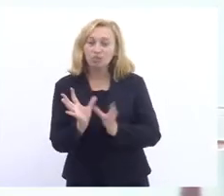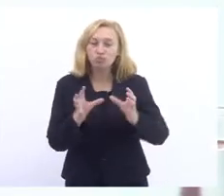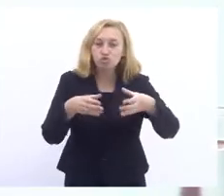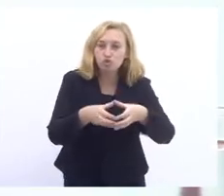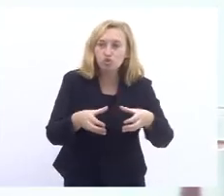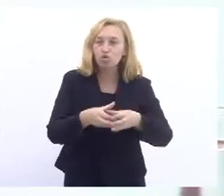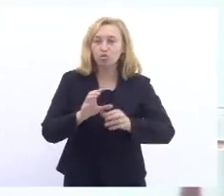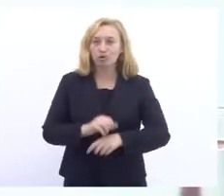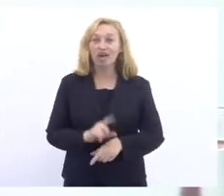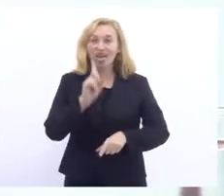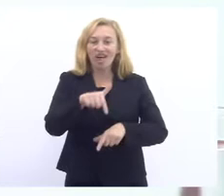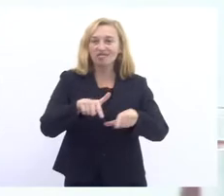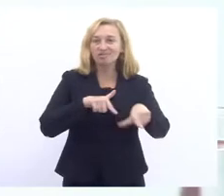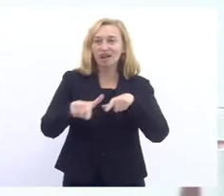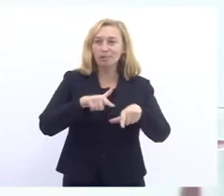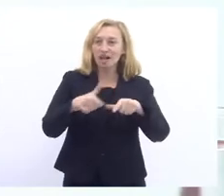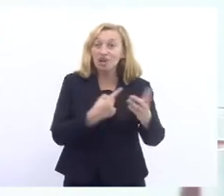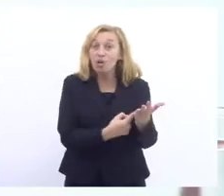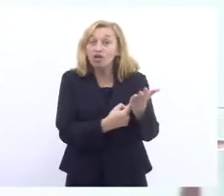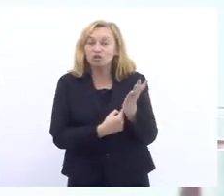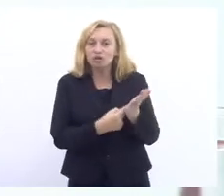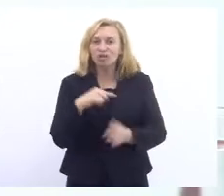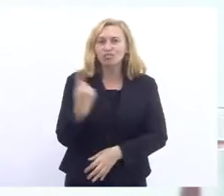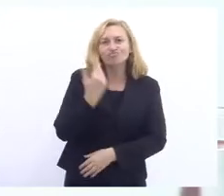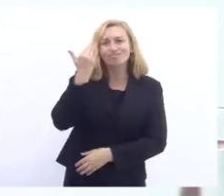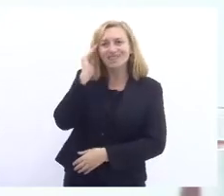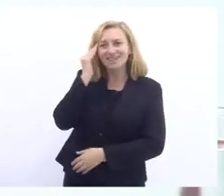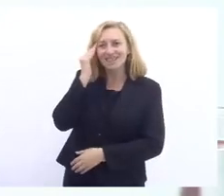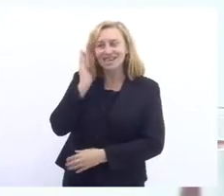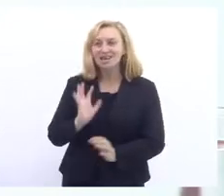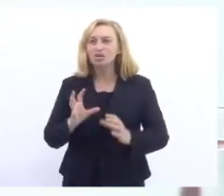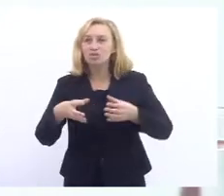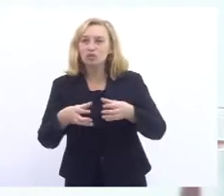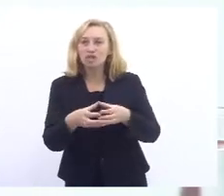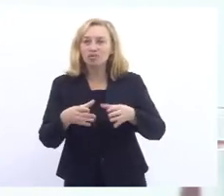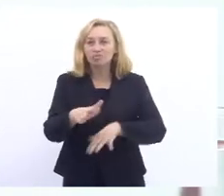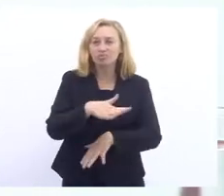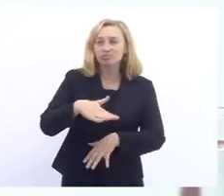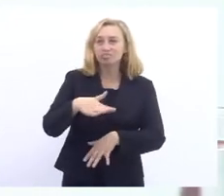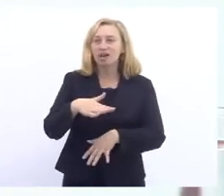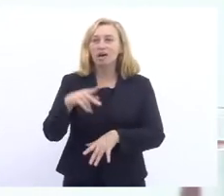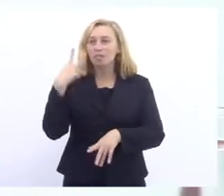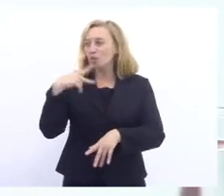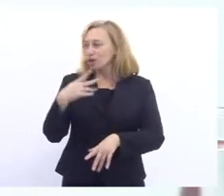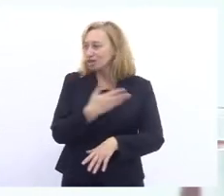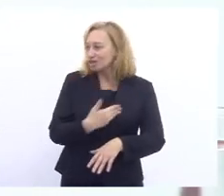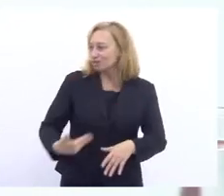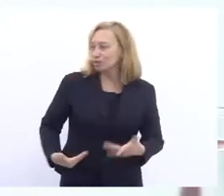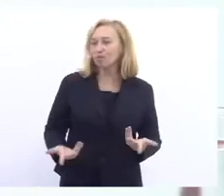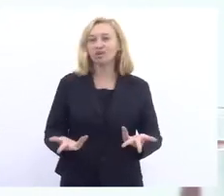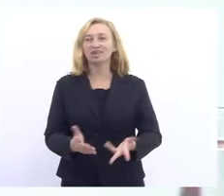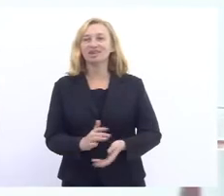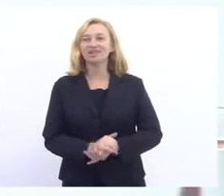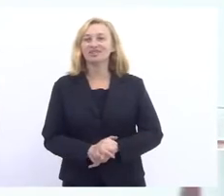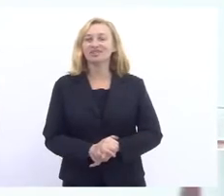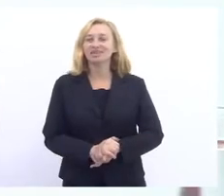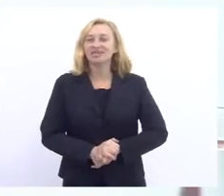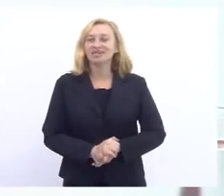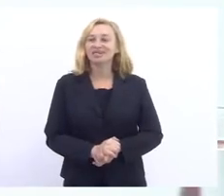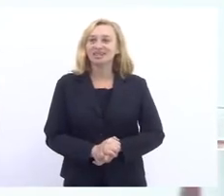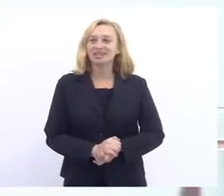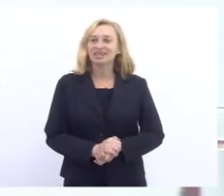é um trabalho que nos ajuda a entender que o campo das políticas públicas não é uma Napoli do estado não é